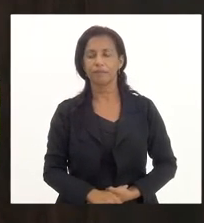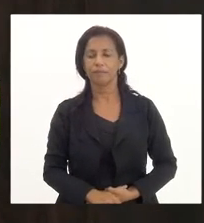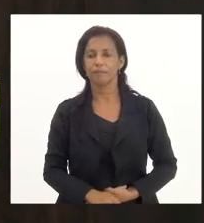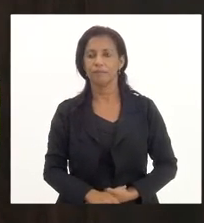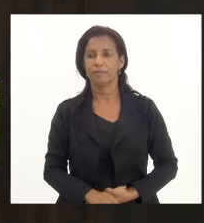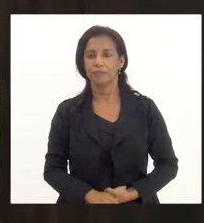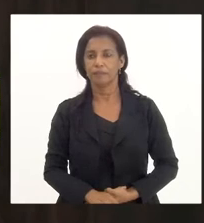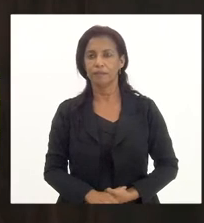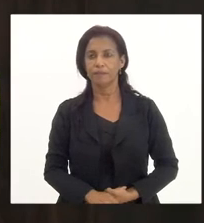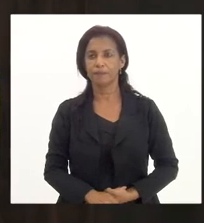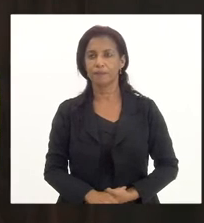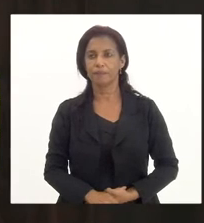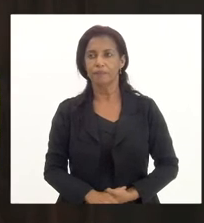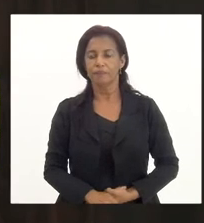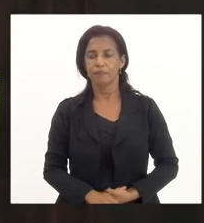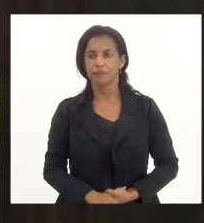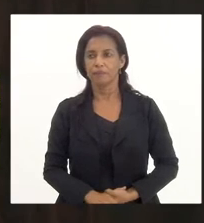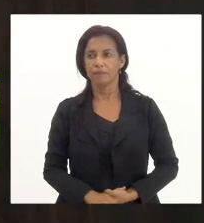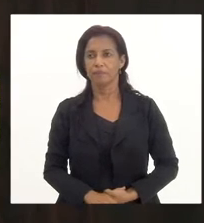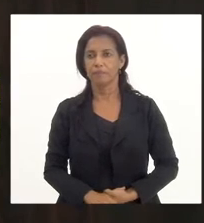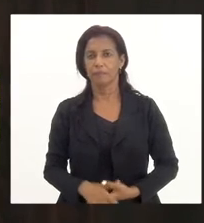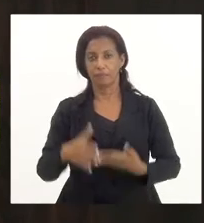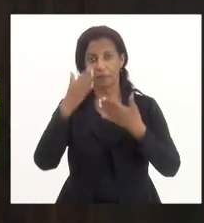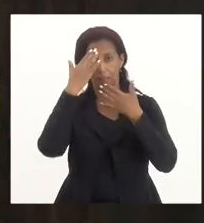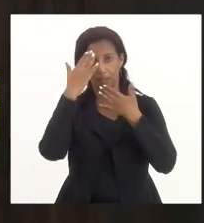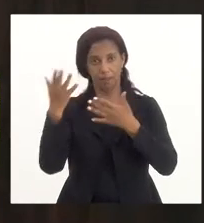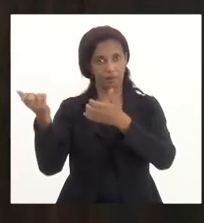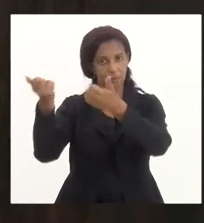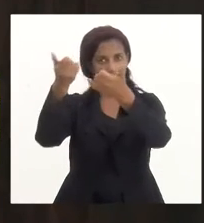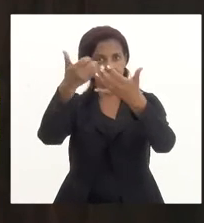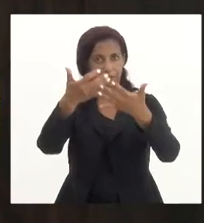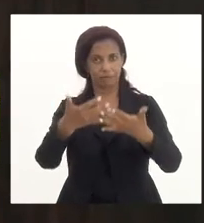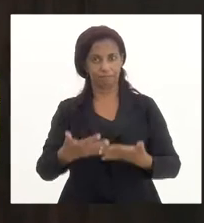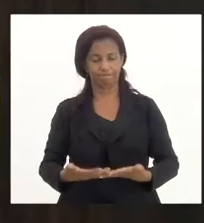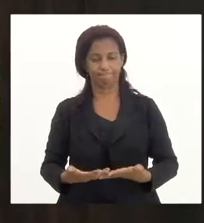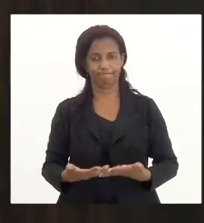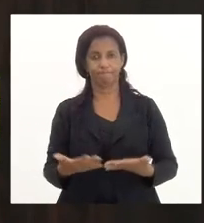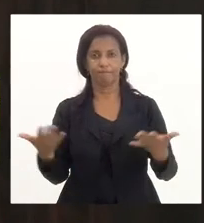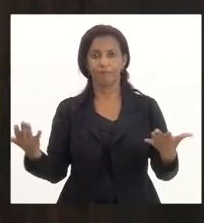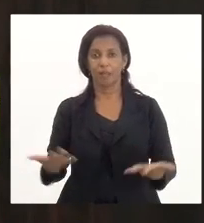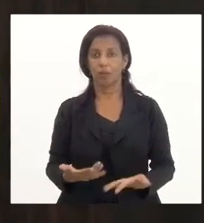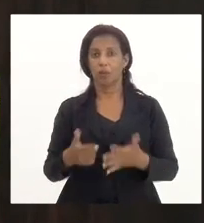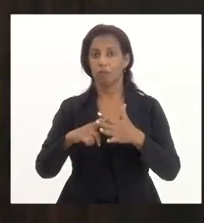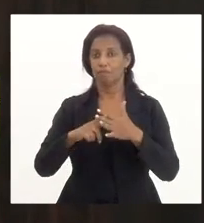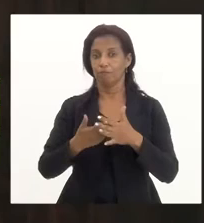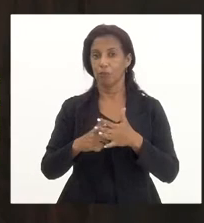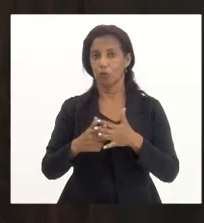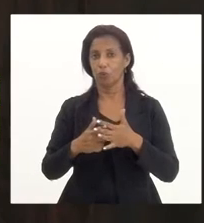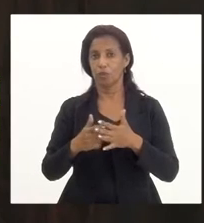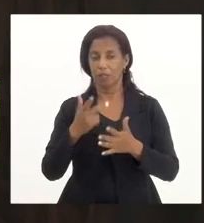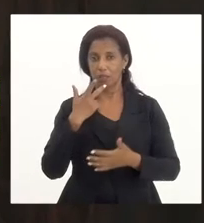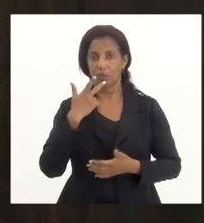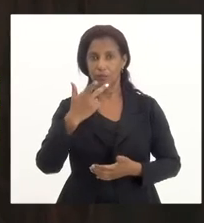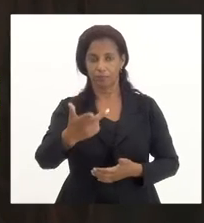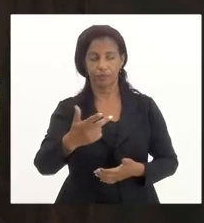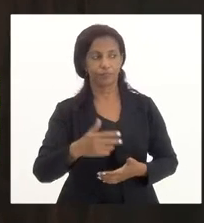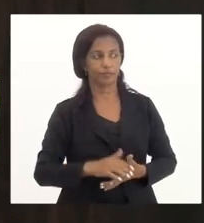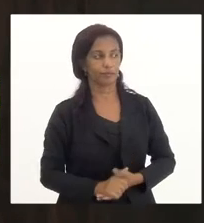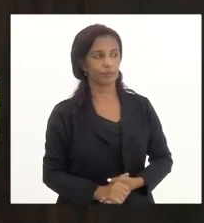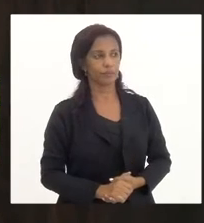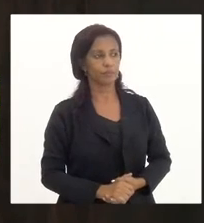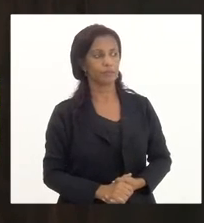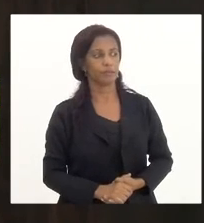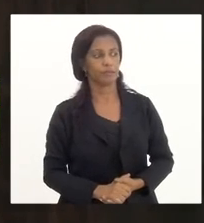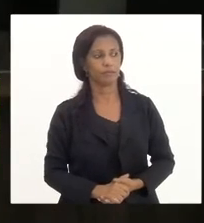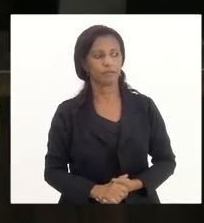senhoria explicações eu queria corrigir a informação Inicial que aqui dei